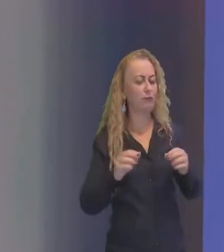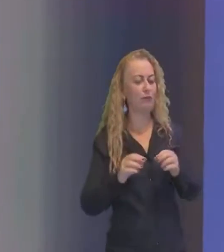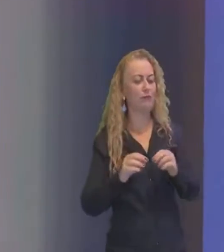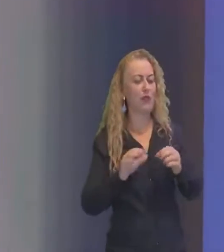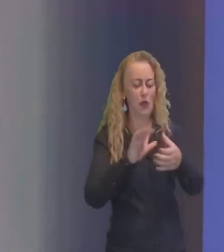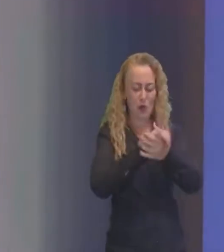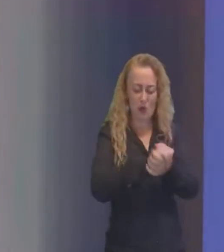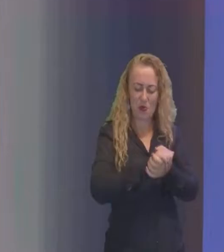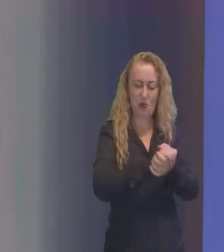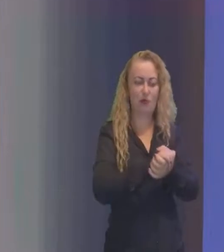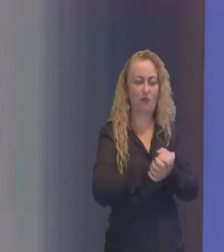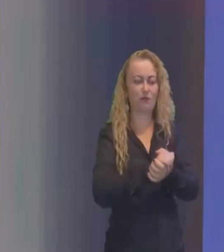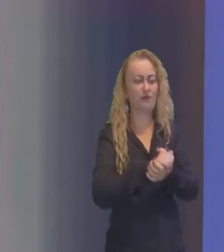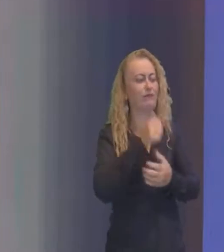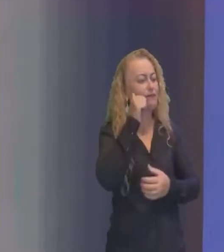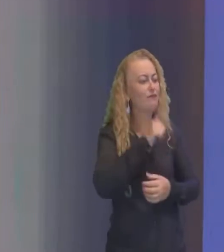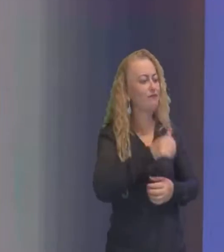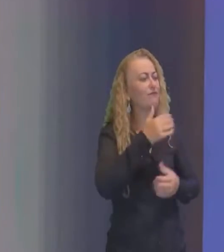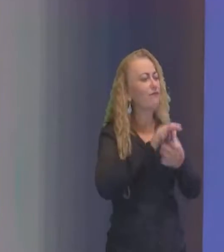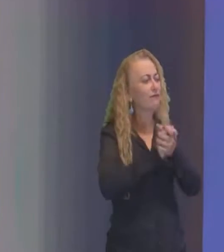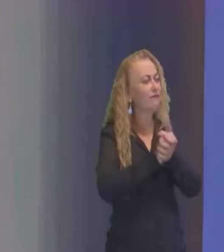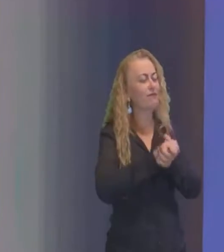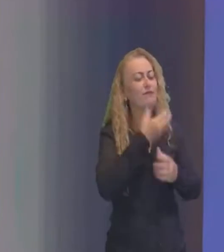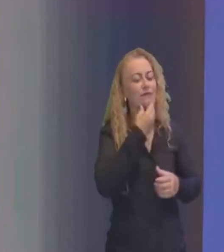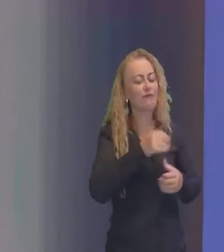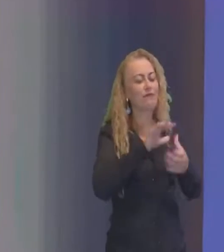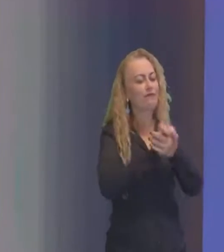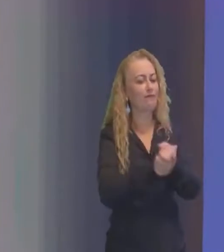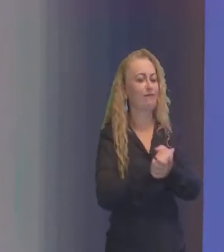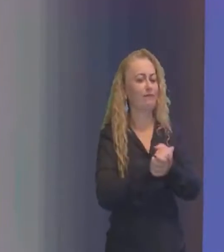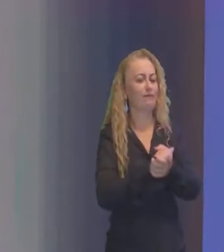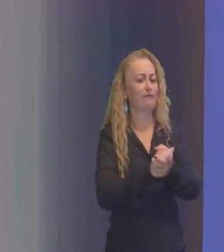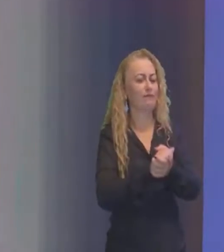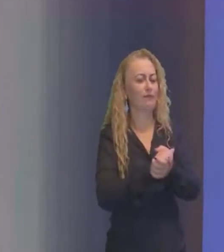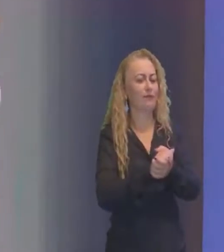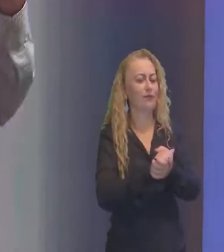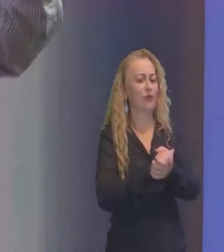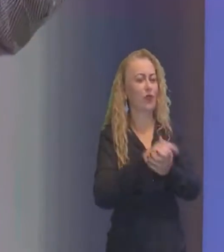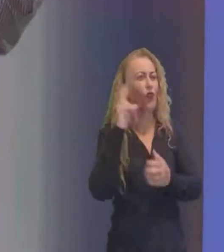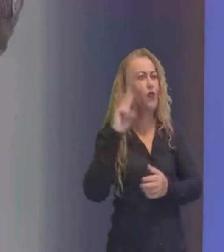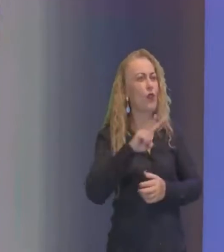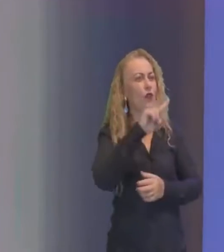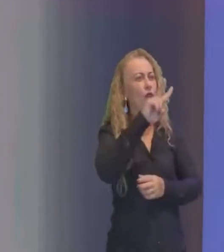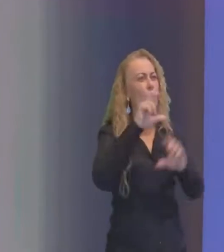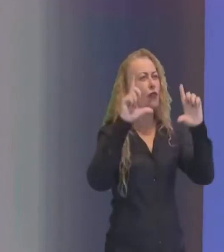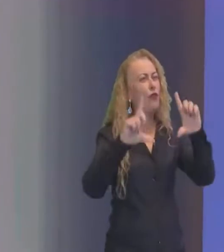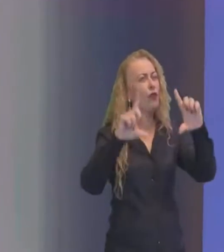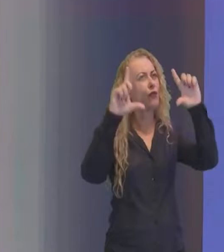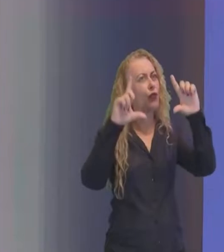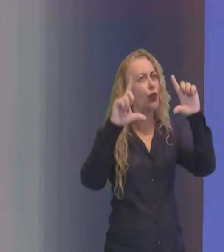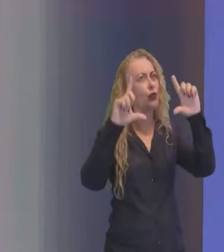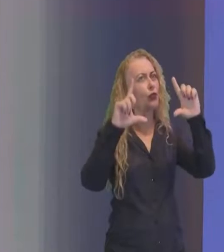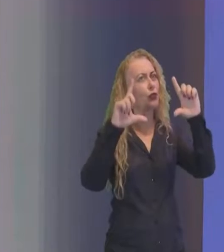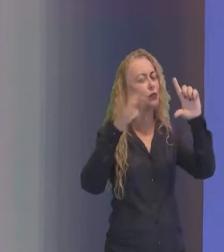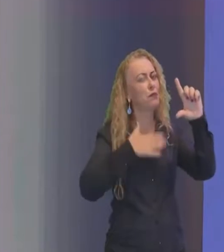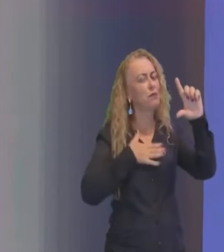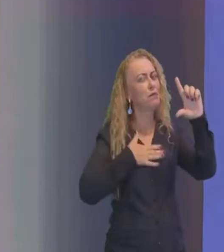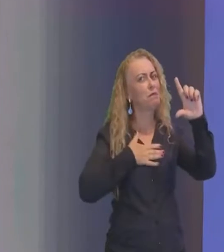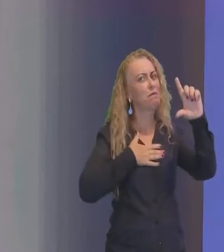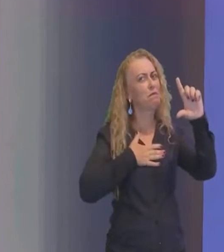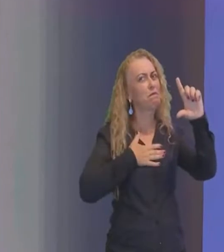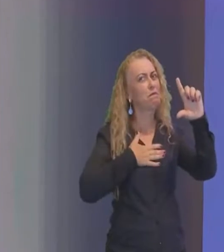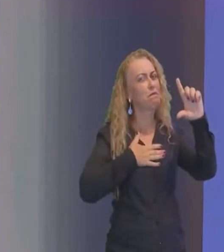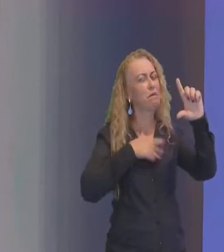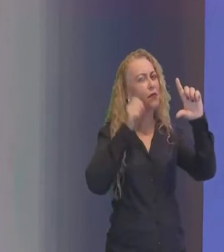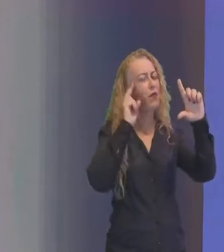Irmãos, vocês viram aquela foto? E eu fico olhando aquela foto. Eu fico olhando para ela hoje. E eu fico